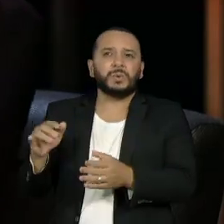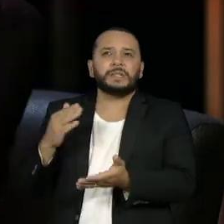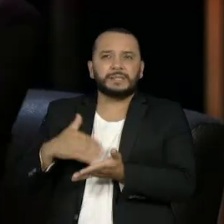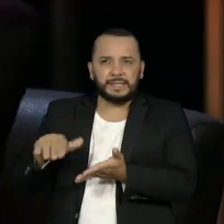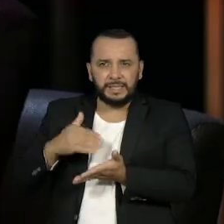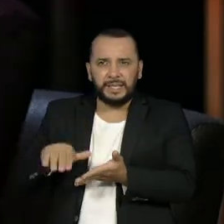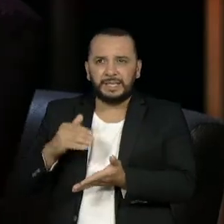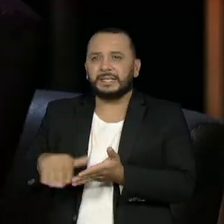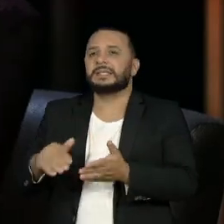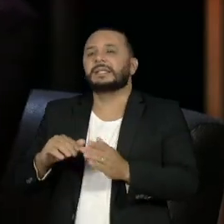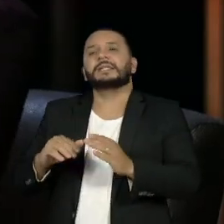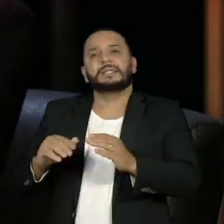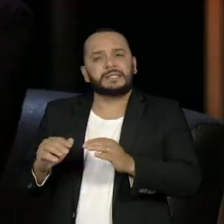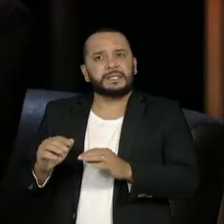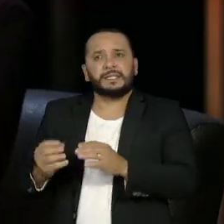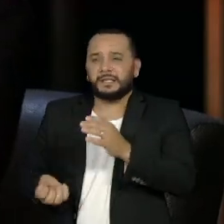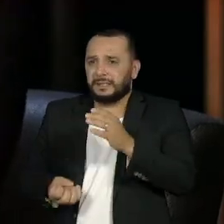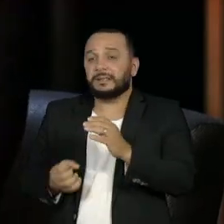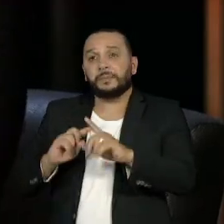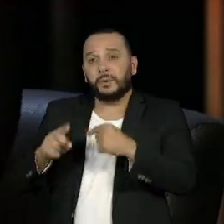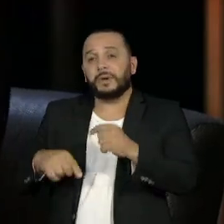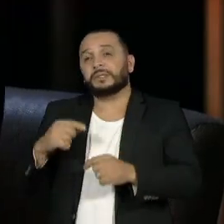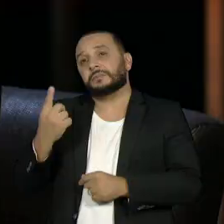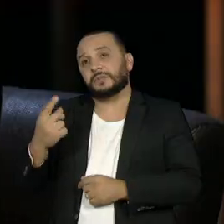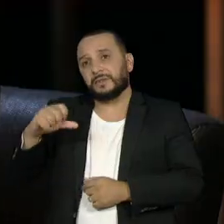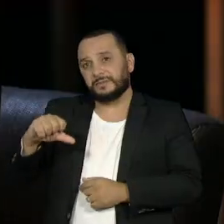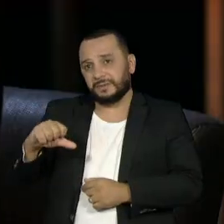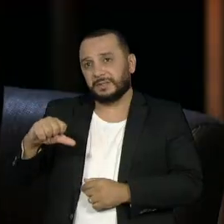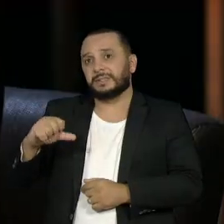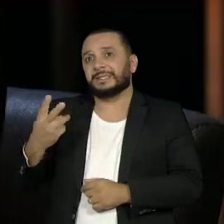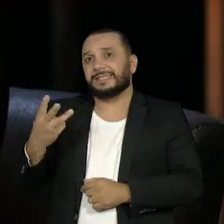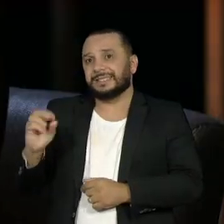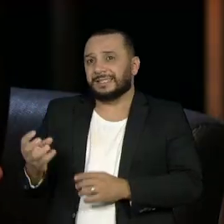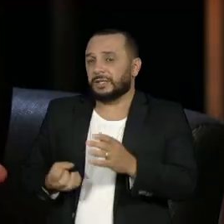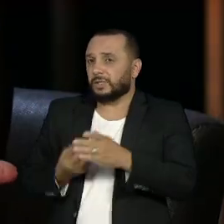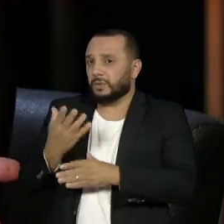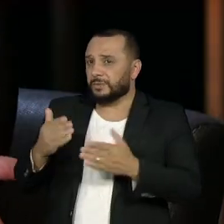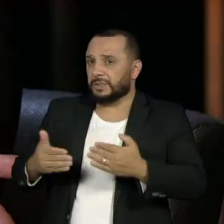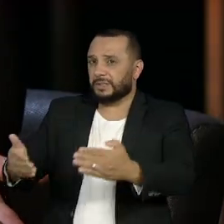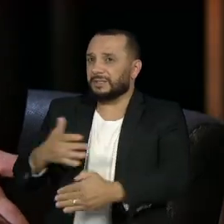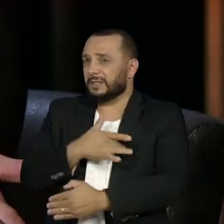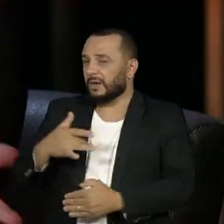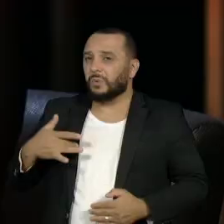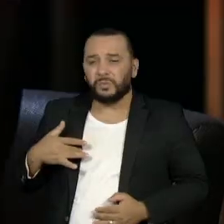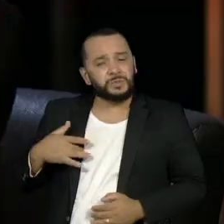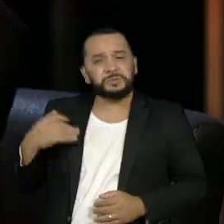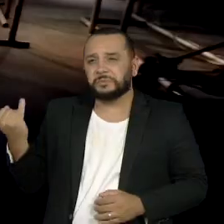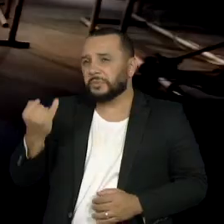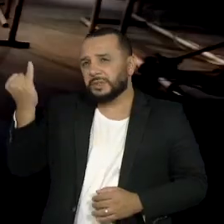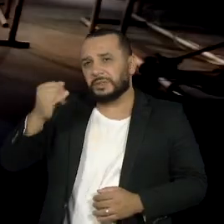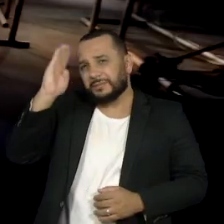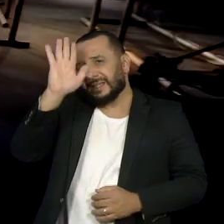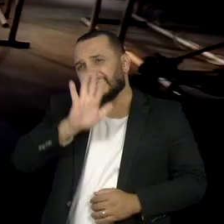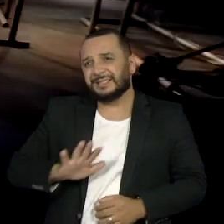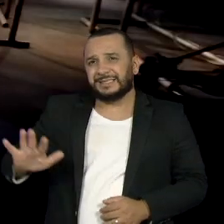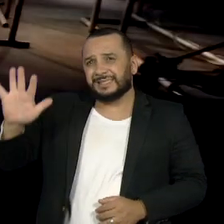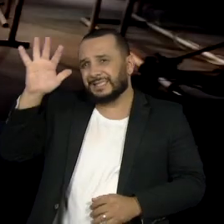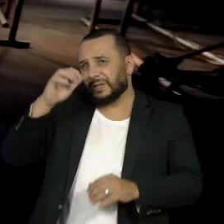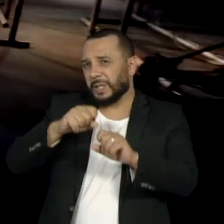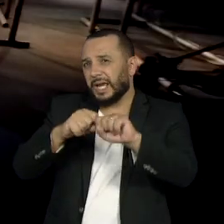secretarias Até que em 30 se instala o ministério da saúde que é fundamental num país do tamanho do Brasil um país com proporções continentais